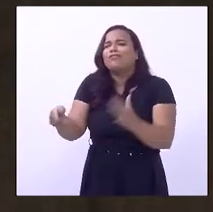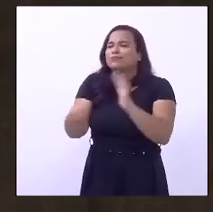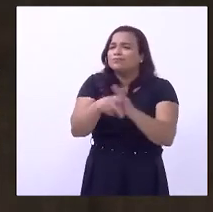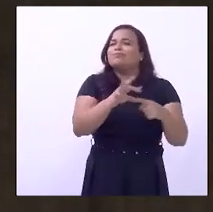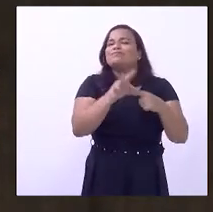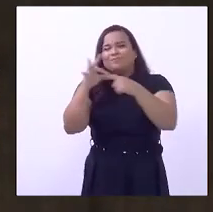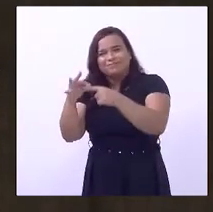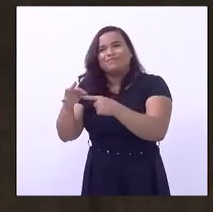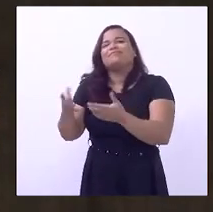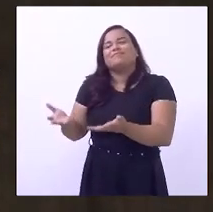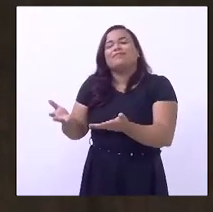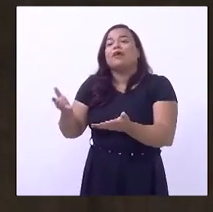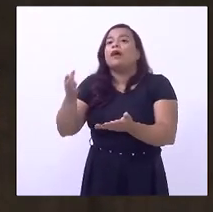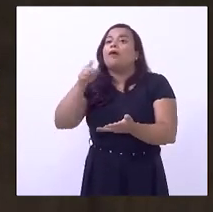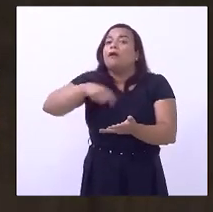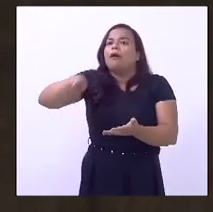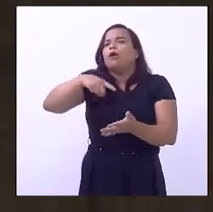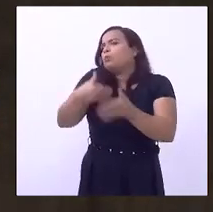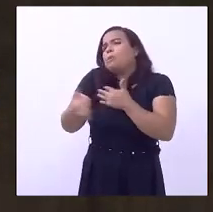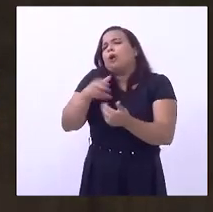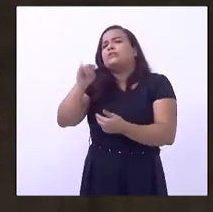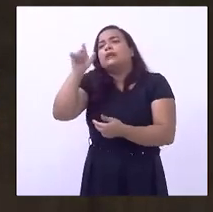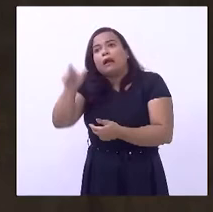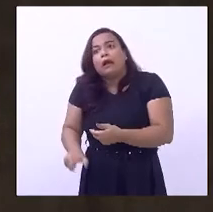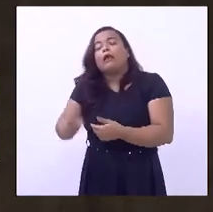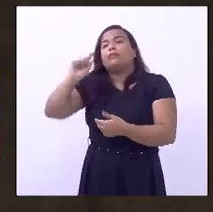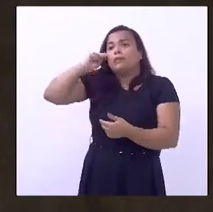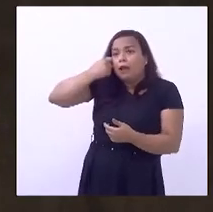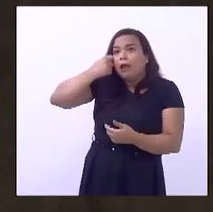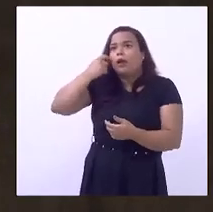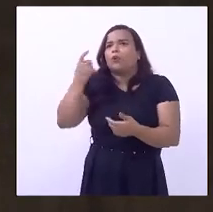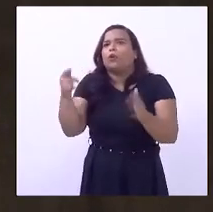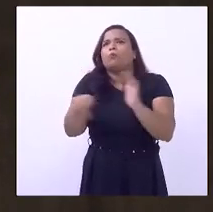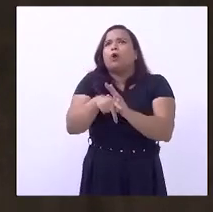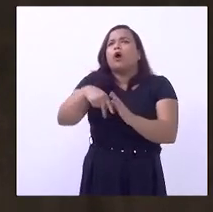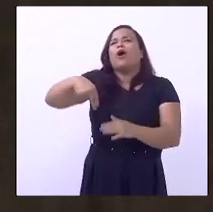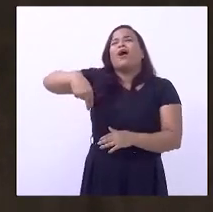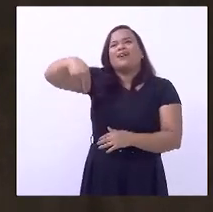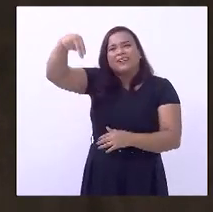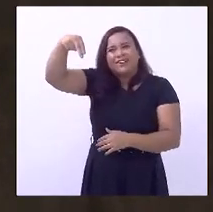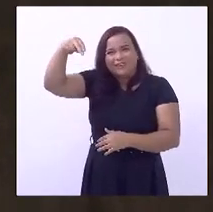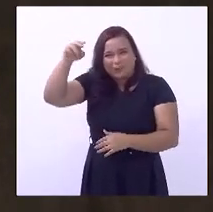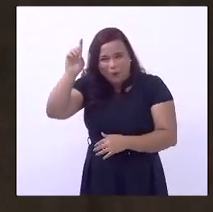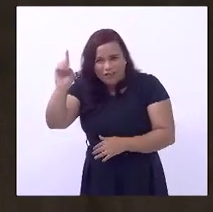periferia, sejam eles negros, sejam eles nordestinos,